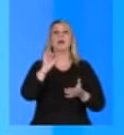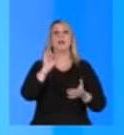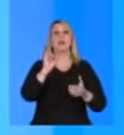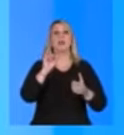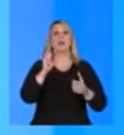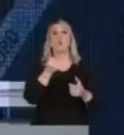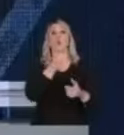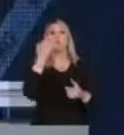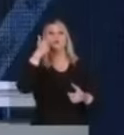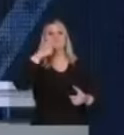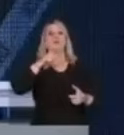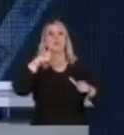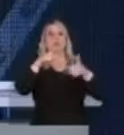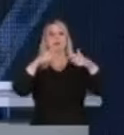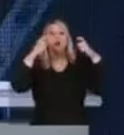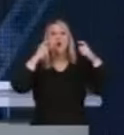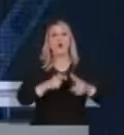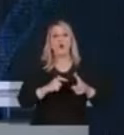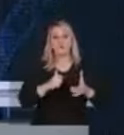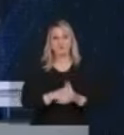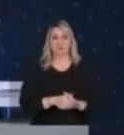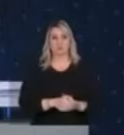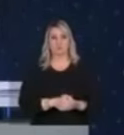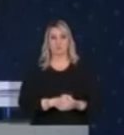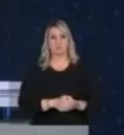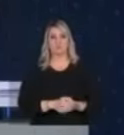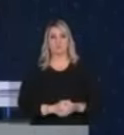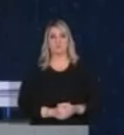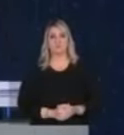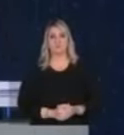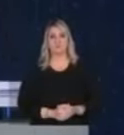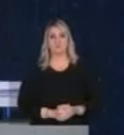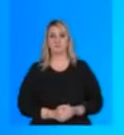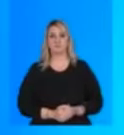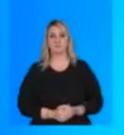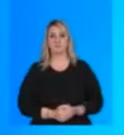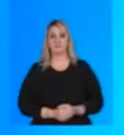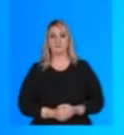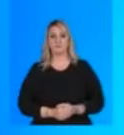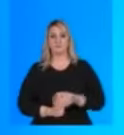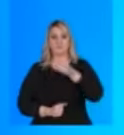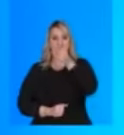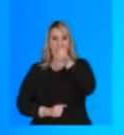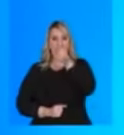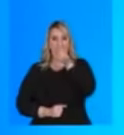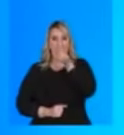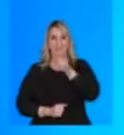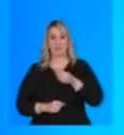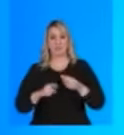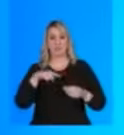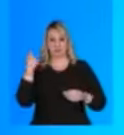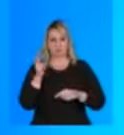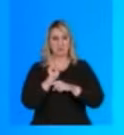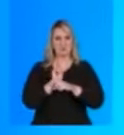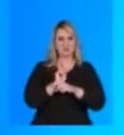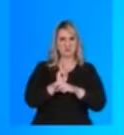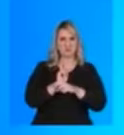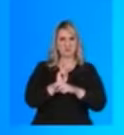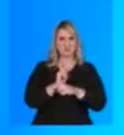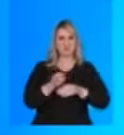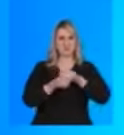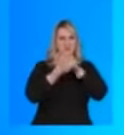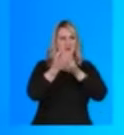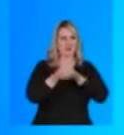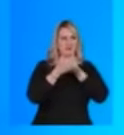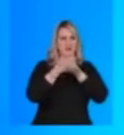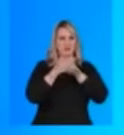aonde trabalha candidato Molon tem mais um minuto para tréplica na nossa gestão os dados